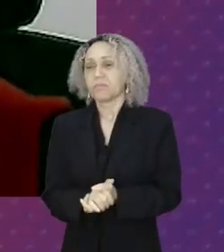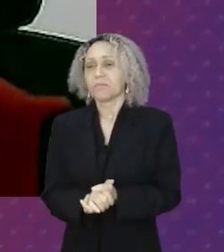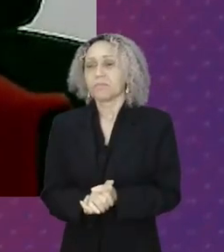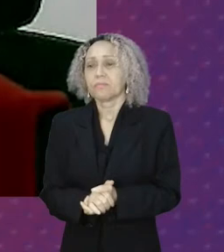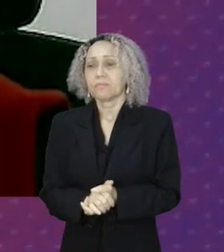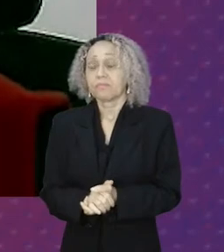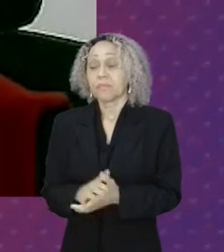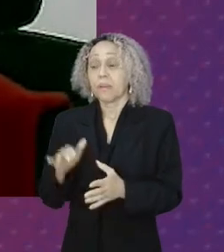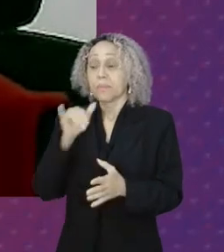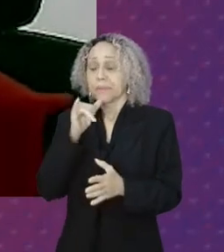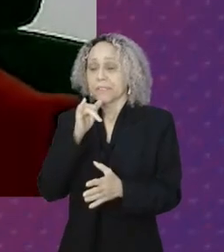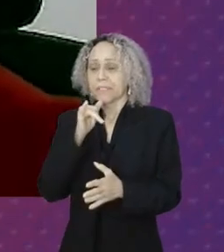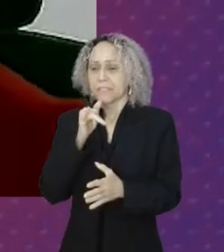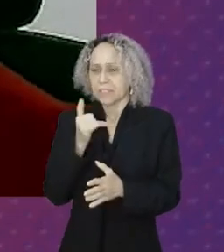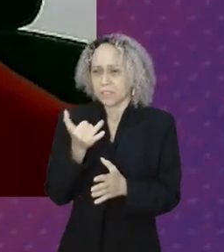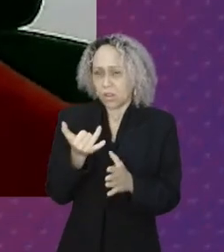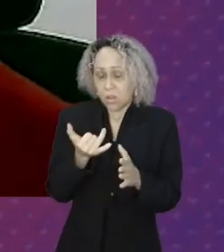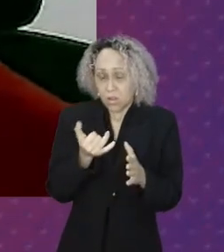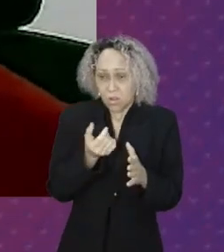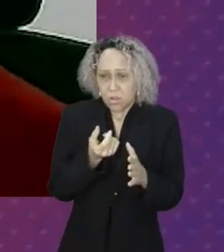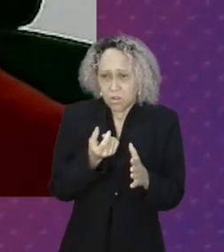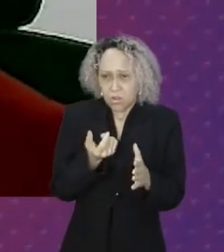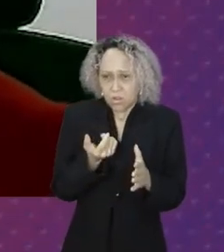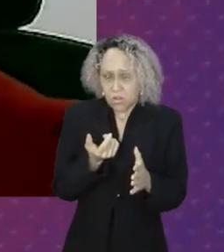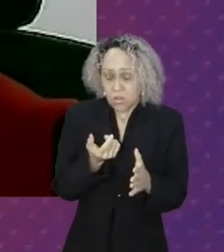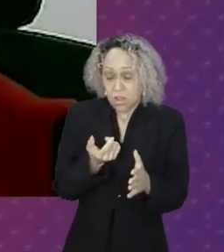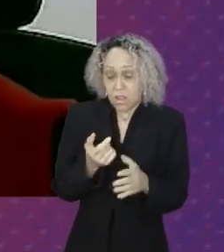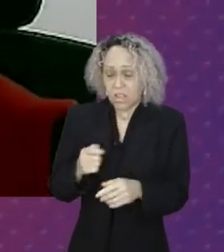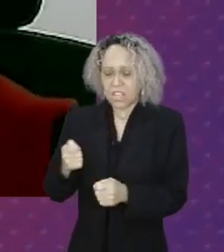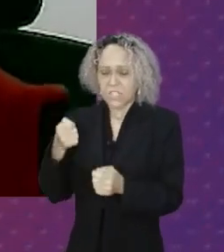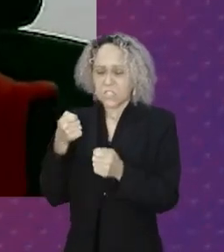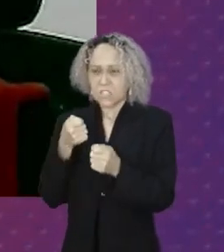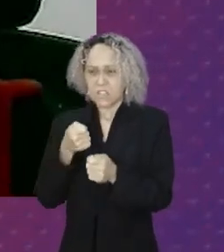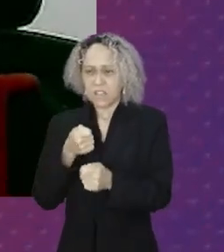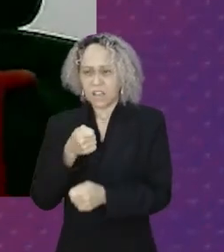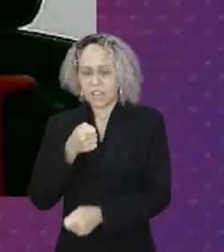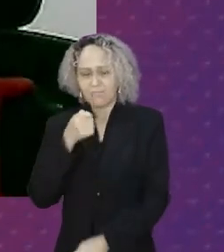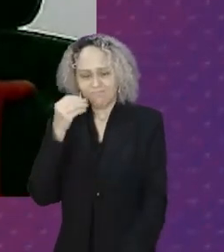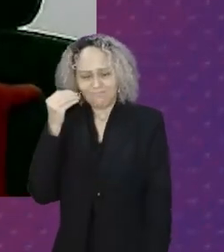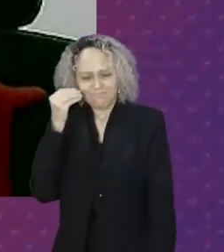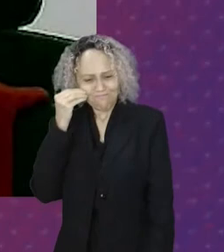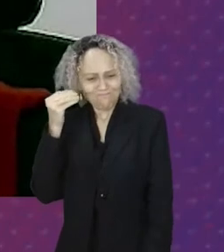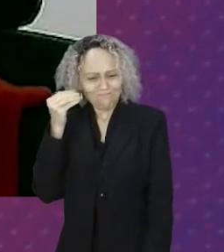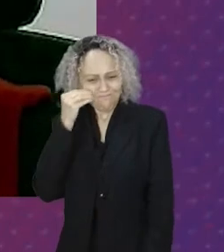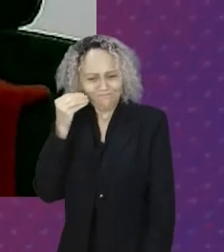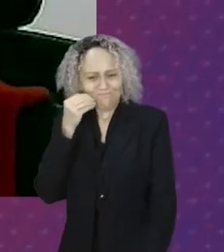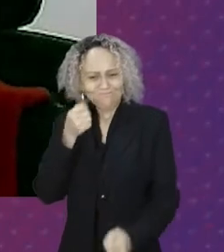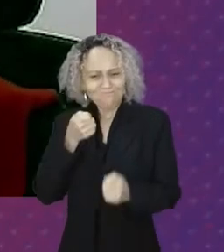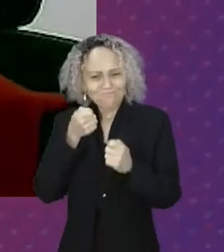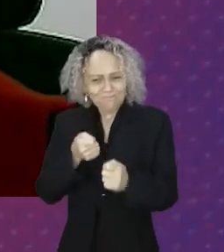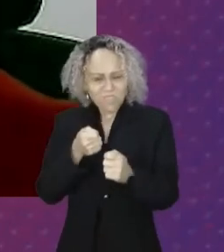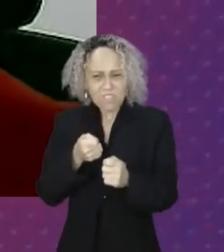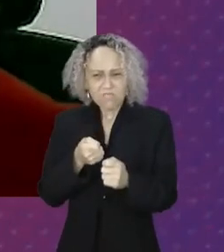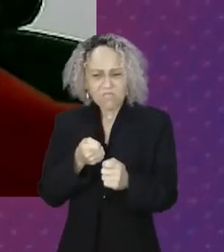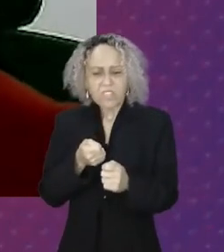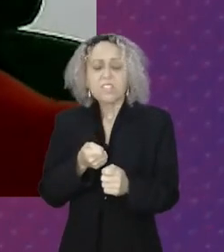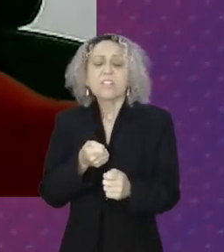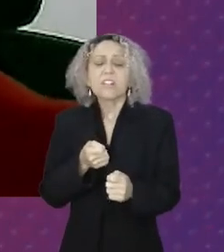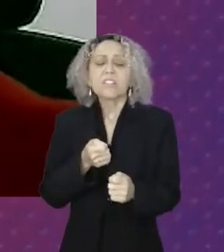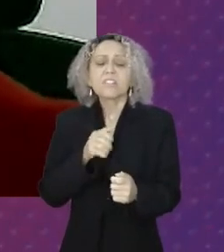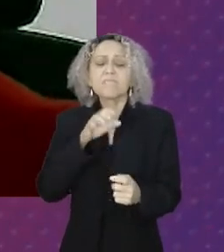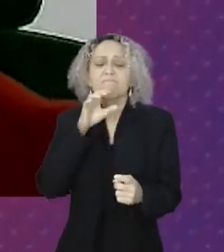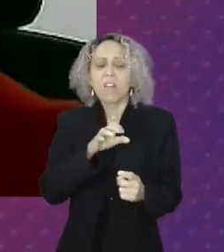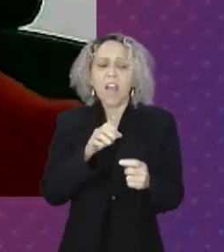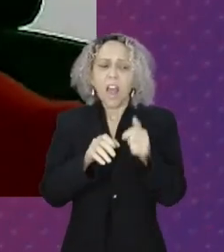silenciamento das mulheres, as tentativas de silenciamento, a última palavra sendo a do homem,